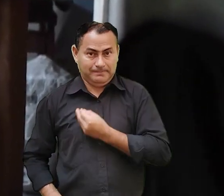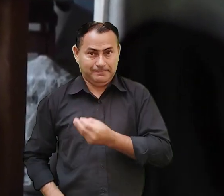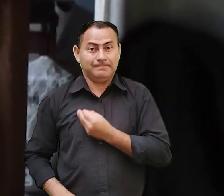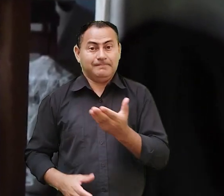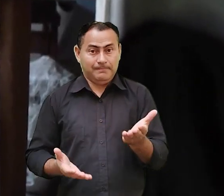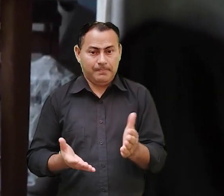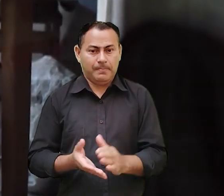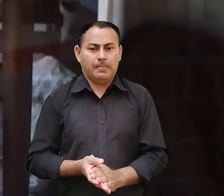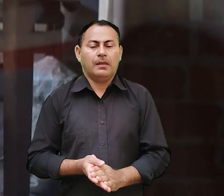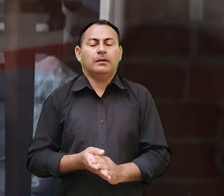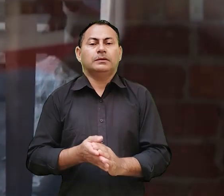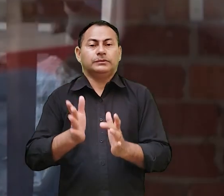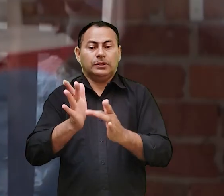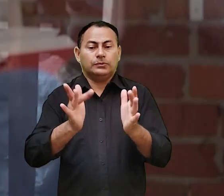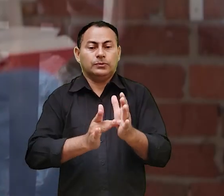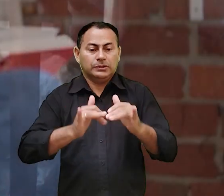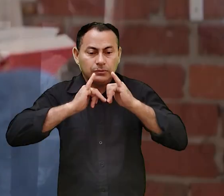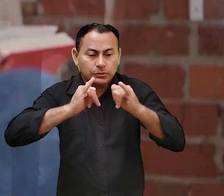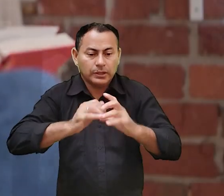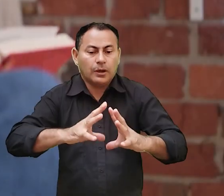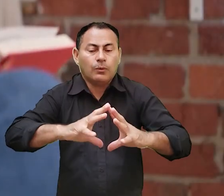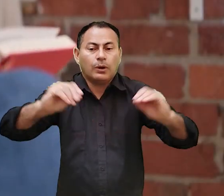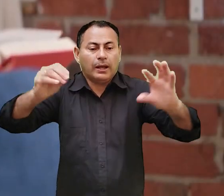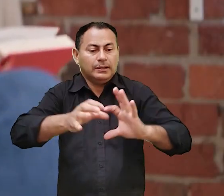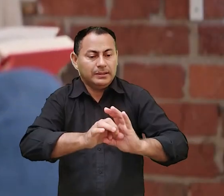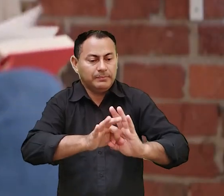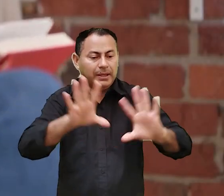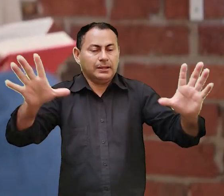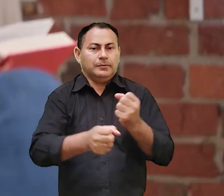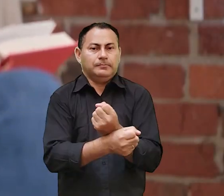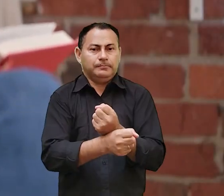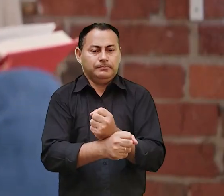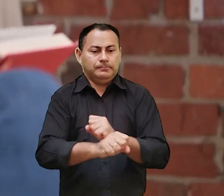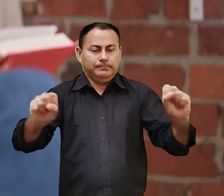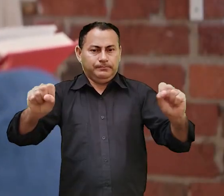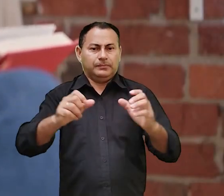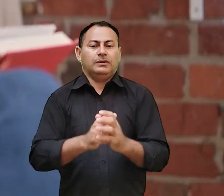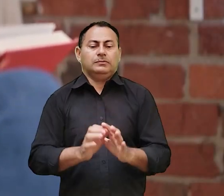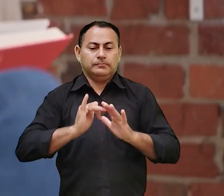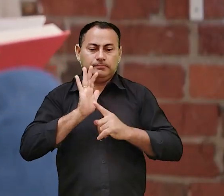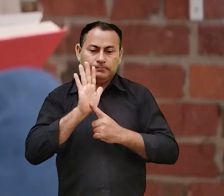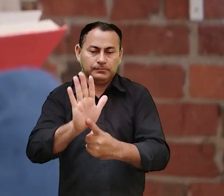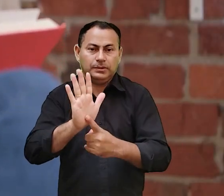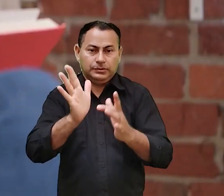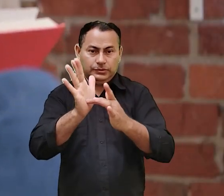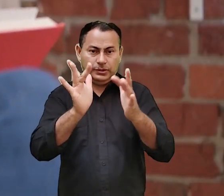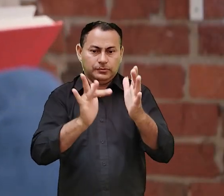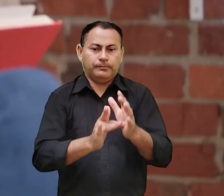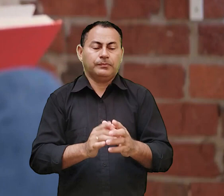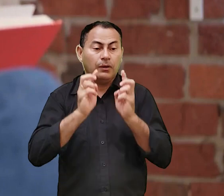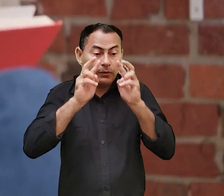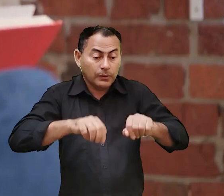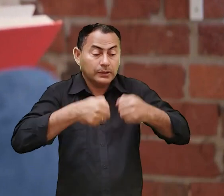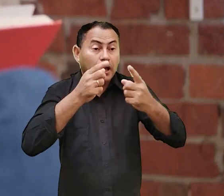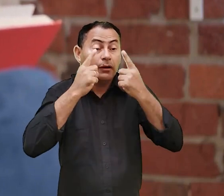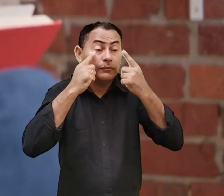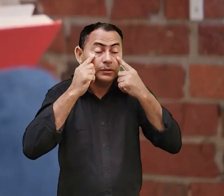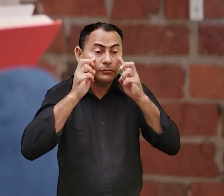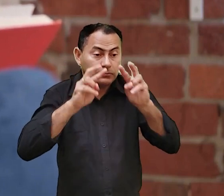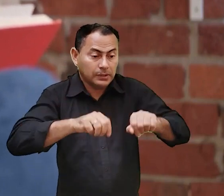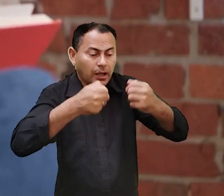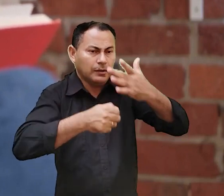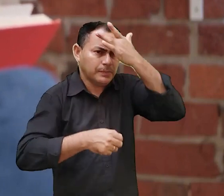da vida. Ele anunciou que iria curá-los. Esse foi o manifesto de Jesus. Eu vou dar visão aos